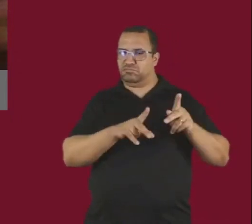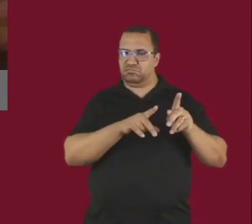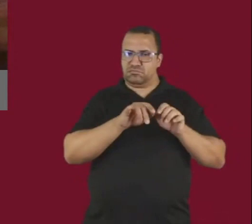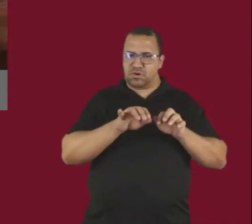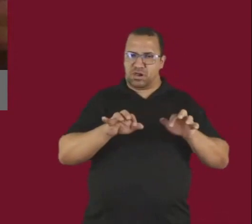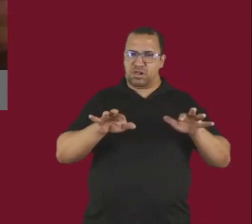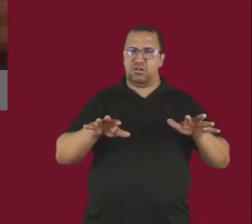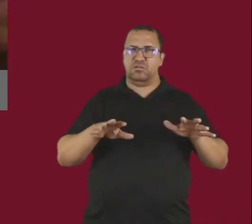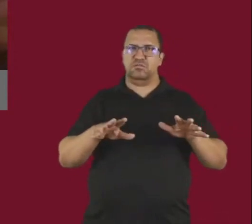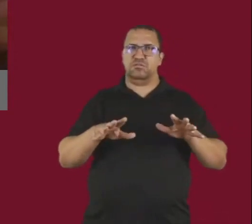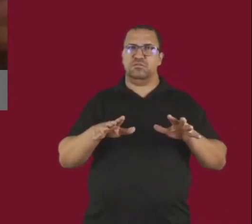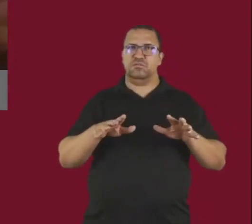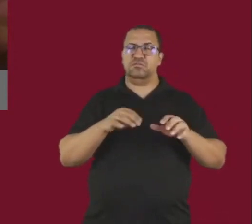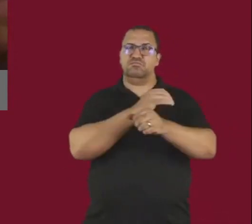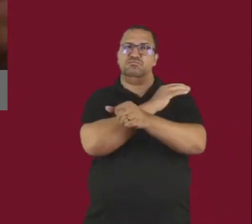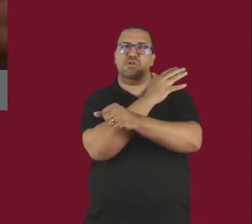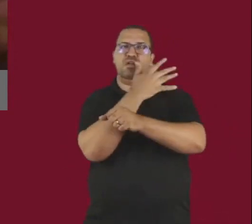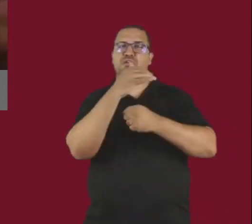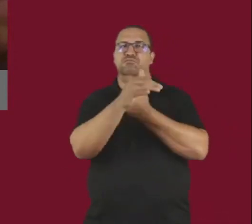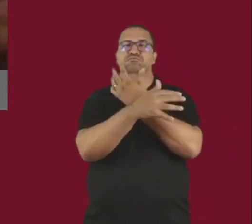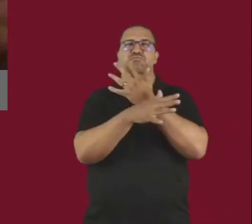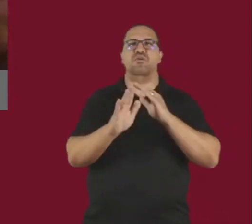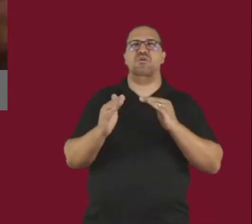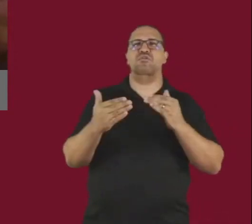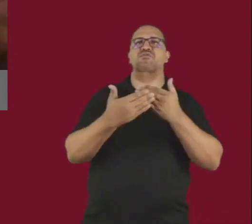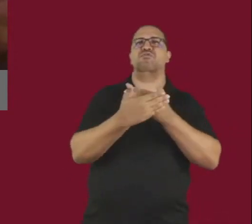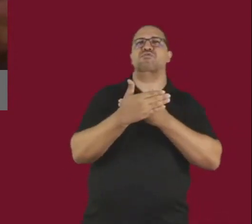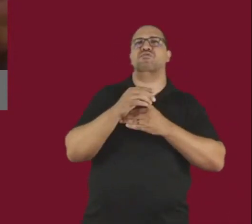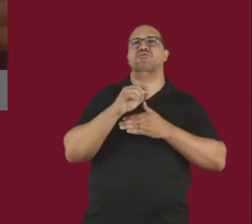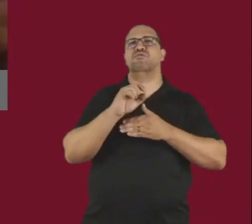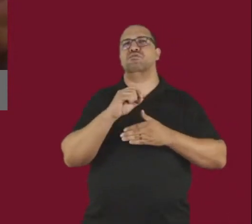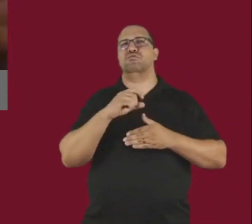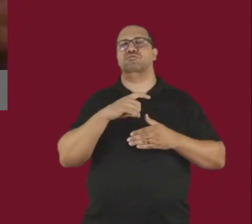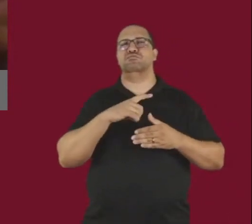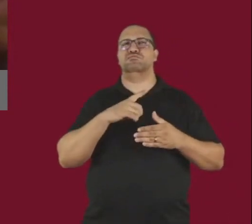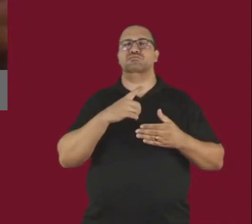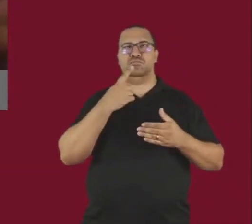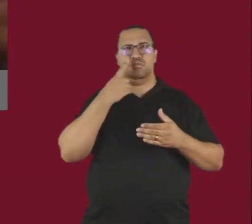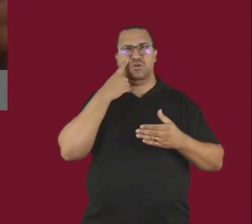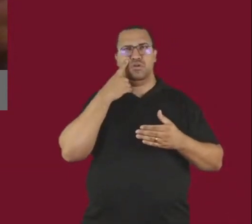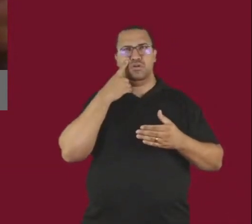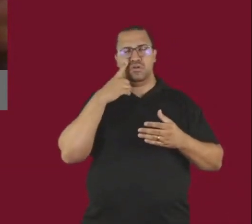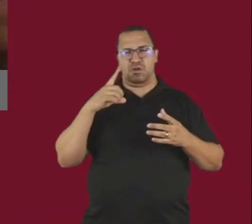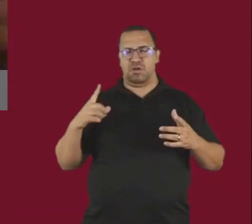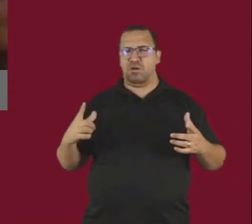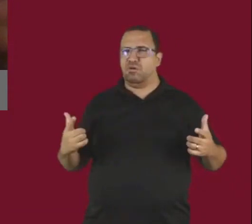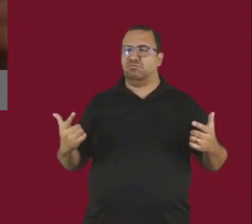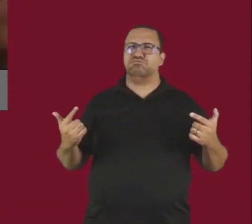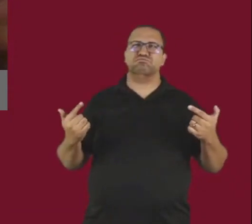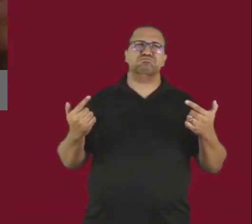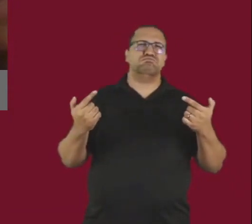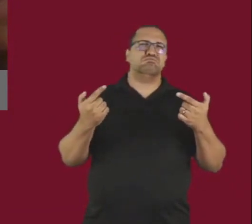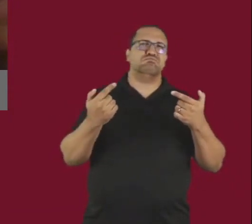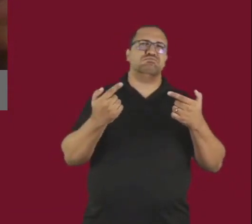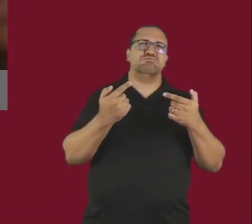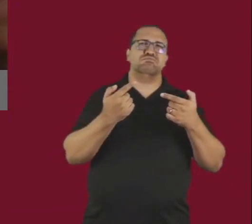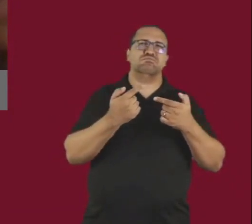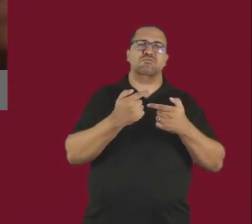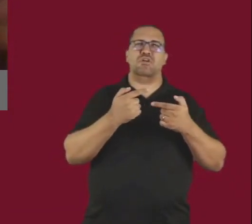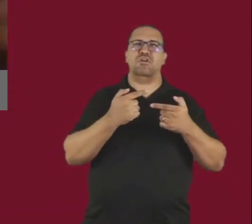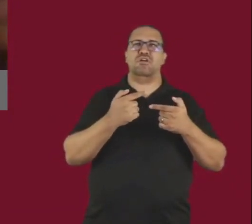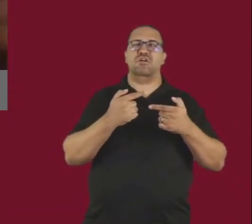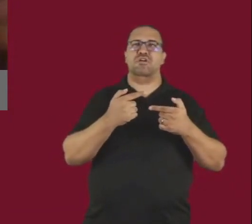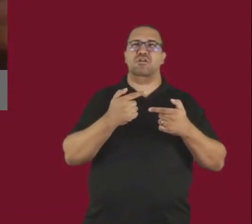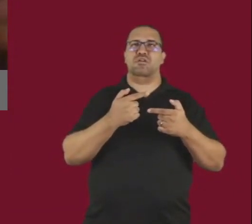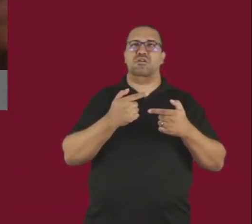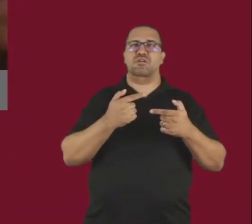povos natureza, na linha de frente do que eu tenho convicção de que é uma guerra movida contra a natureza,